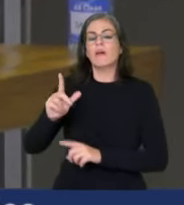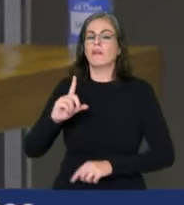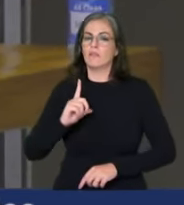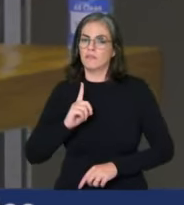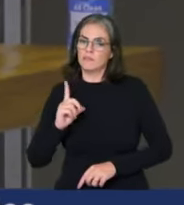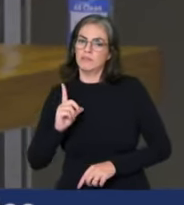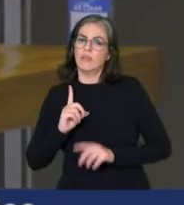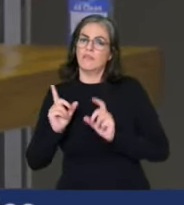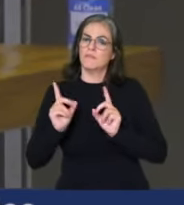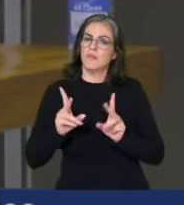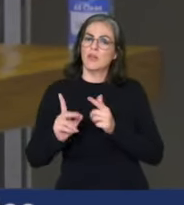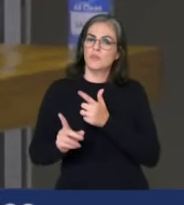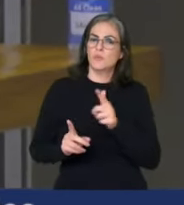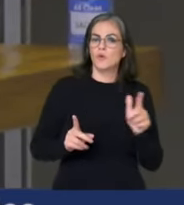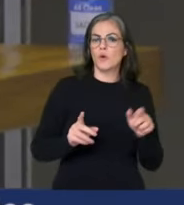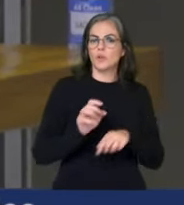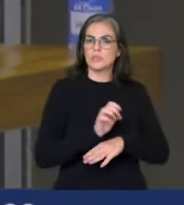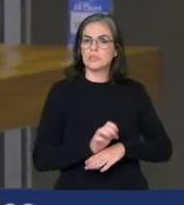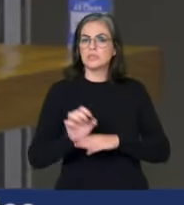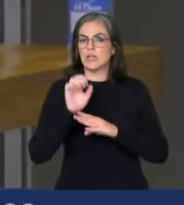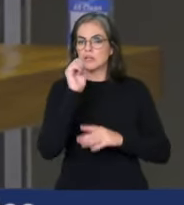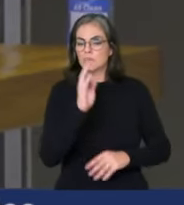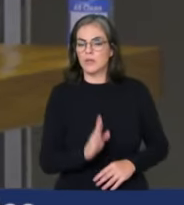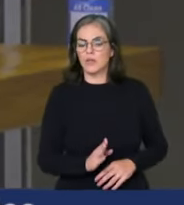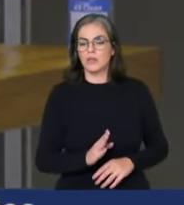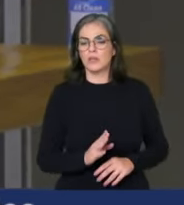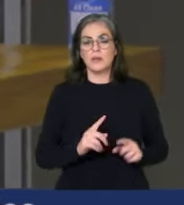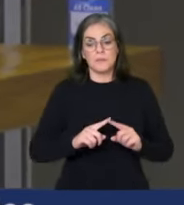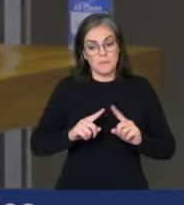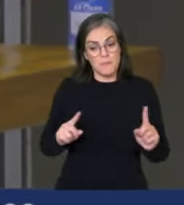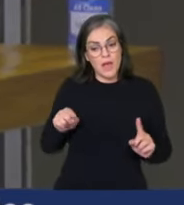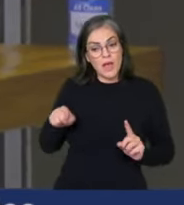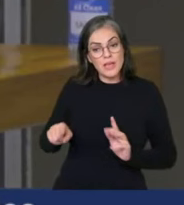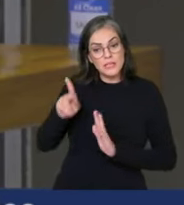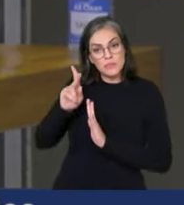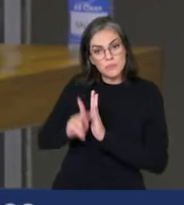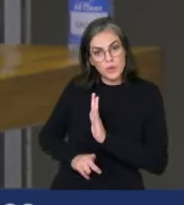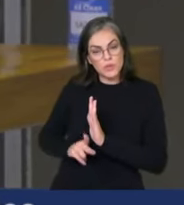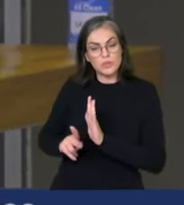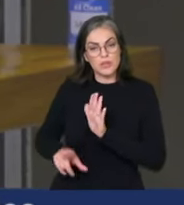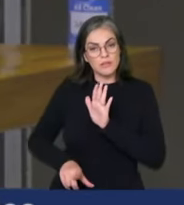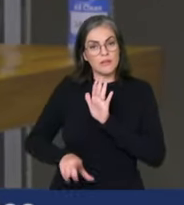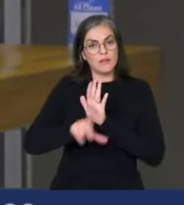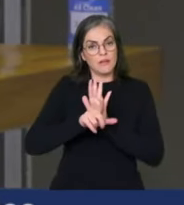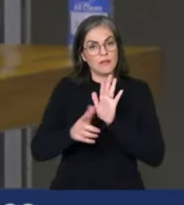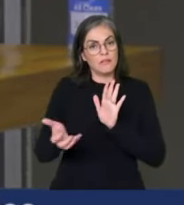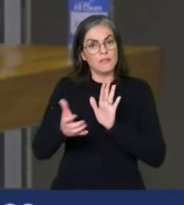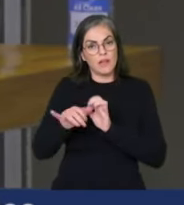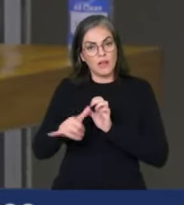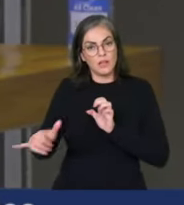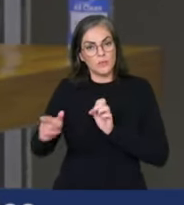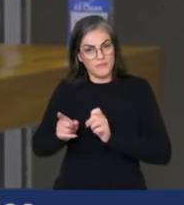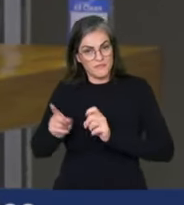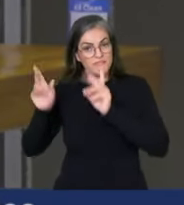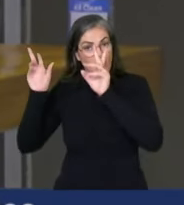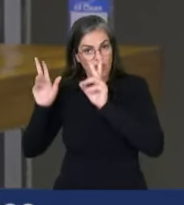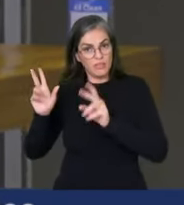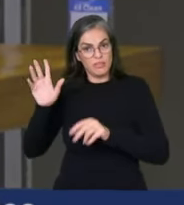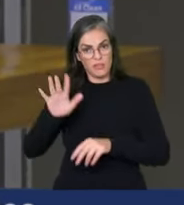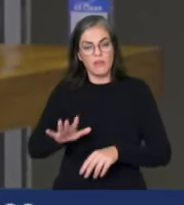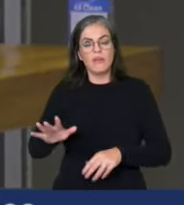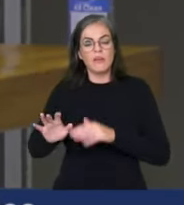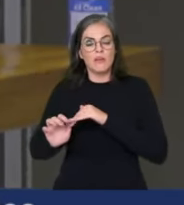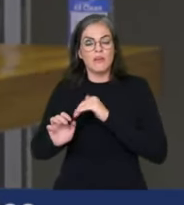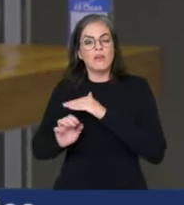país, e no projeto que privatizou a Eletrobras, a lei que privatiza a Eletrobras garante que esses estados